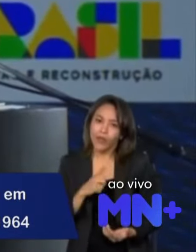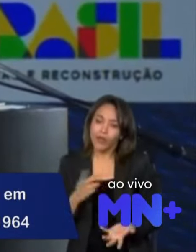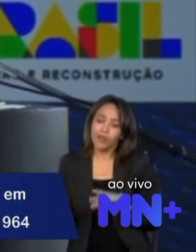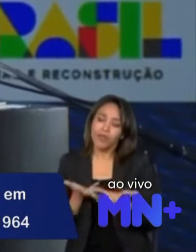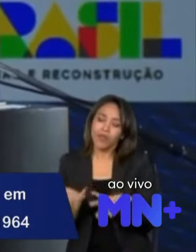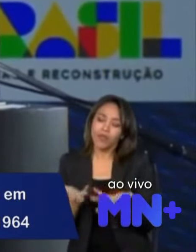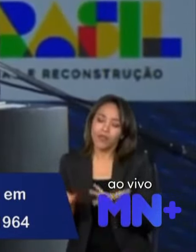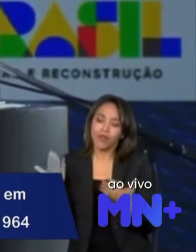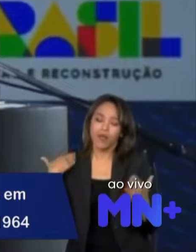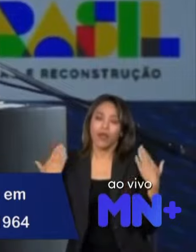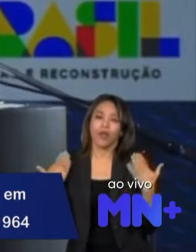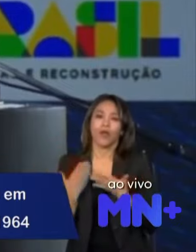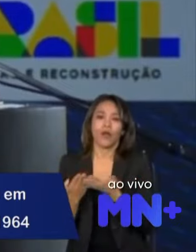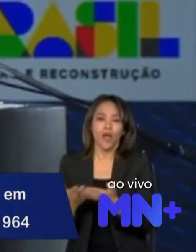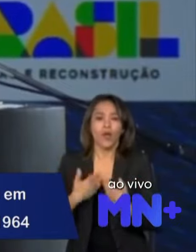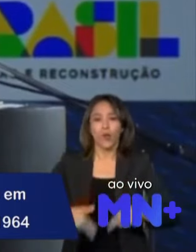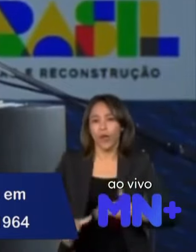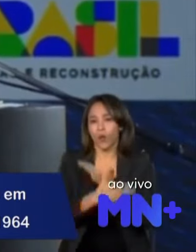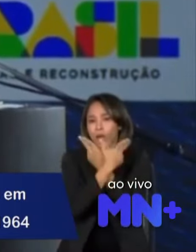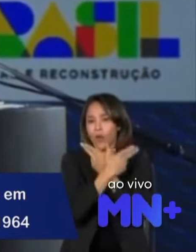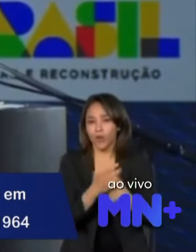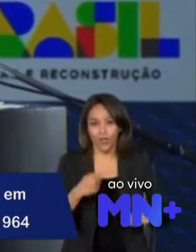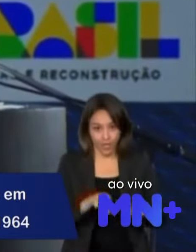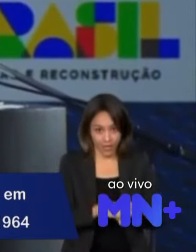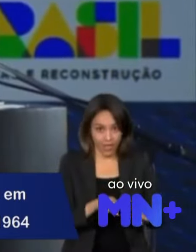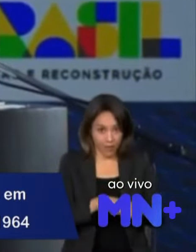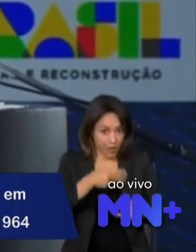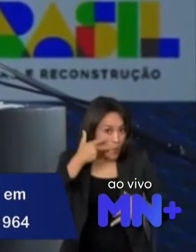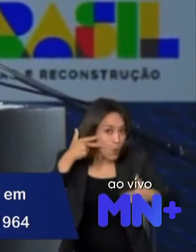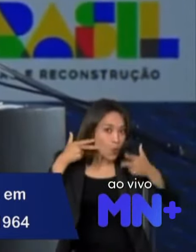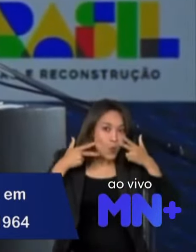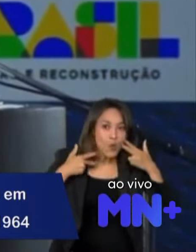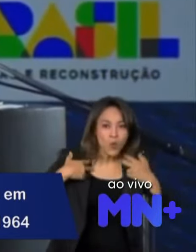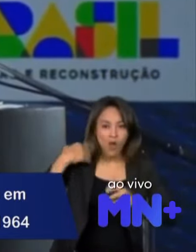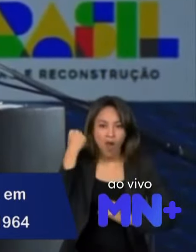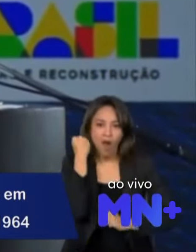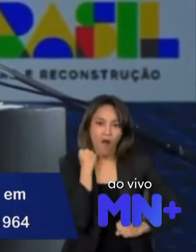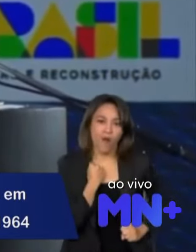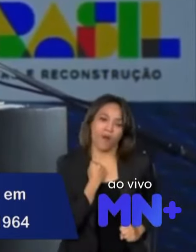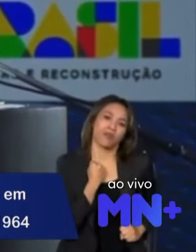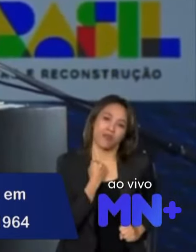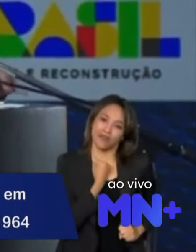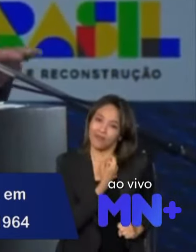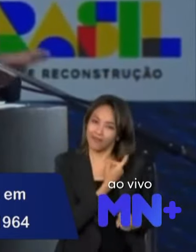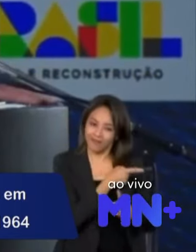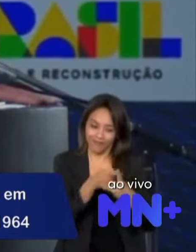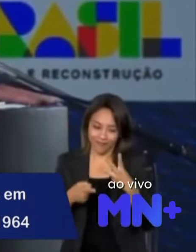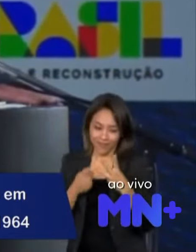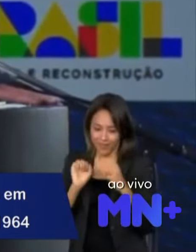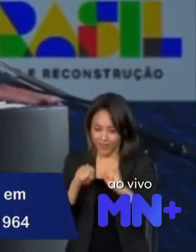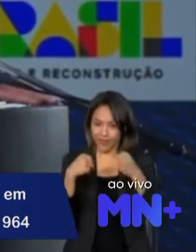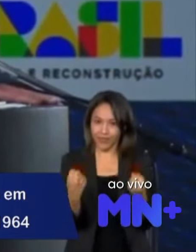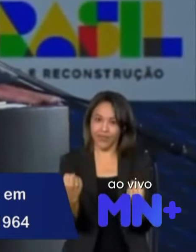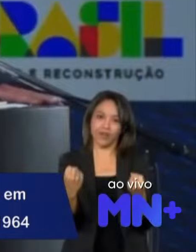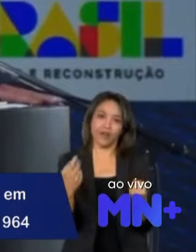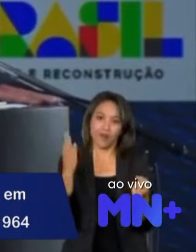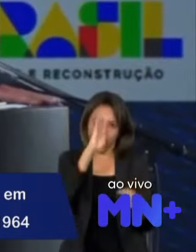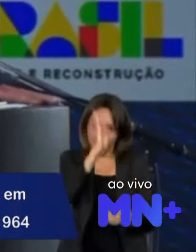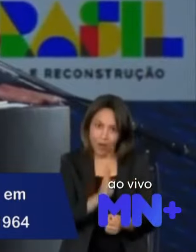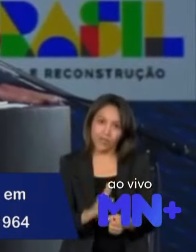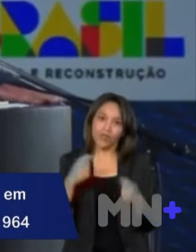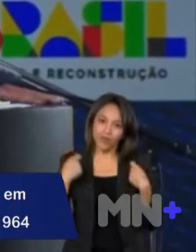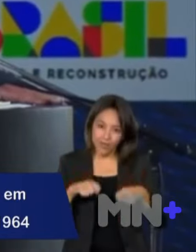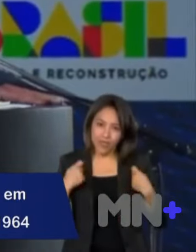temos com a Força Aérea Brasileira, com a Aeronáutica e nós temos com o Exército Brasileiro, porque um país do tamanho do Brasil precisa